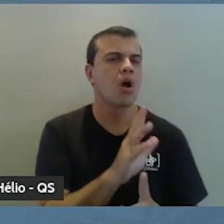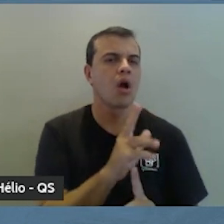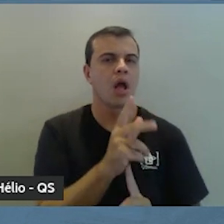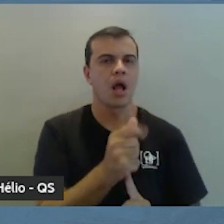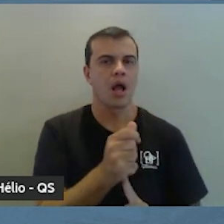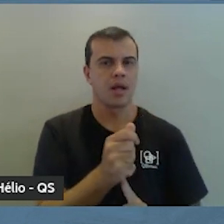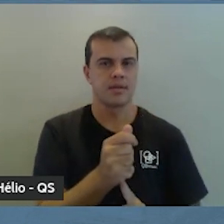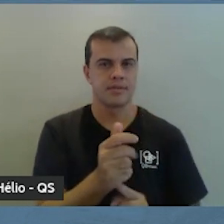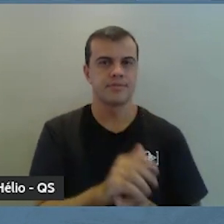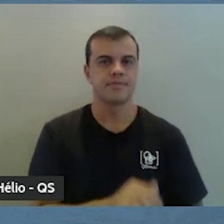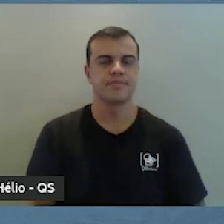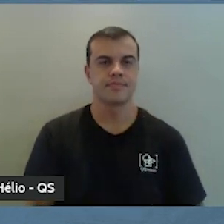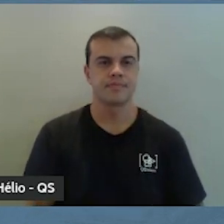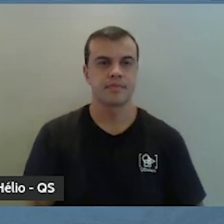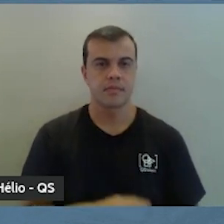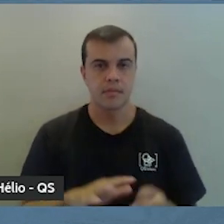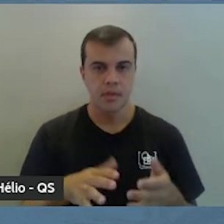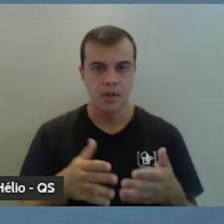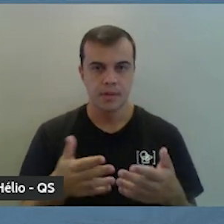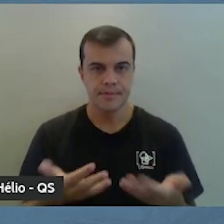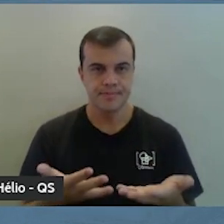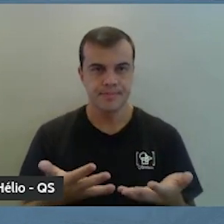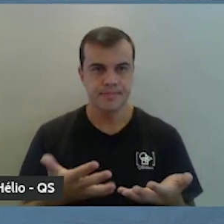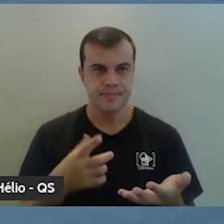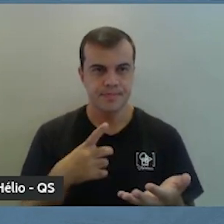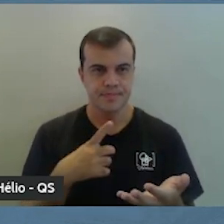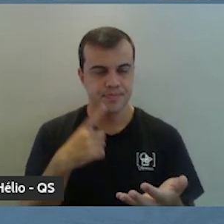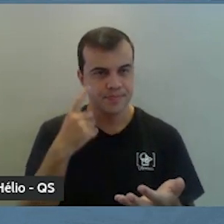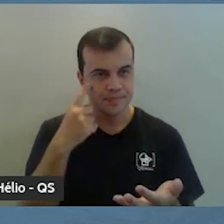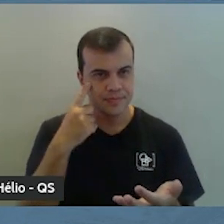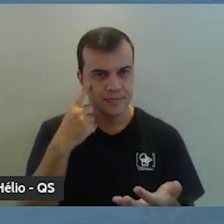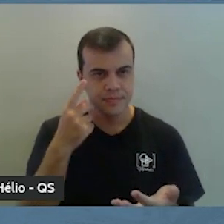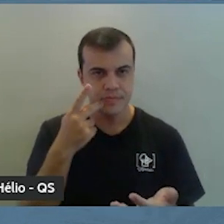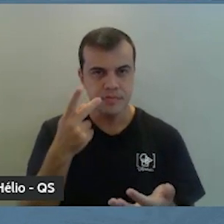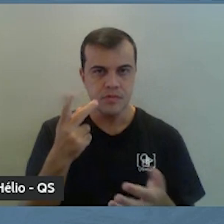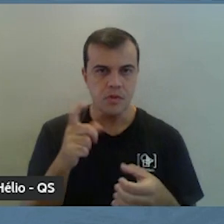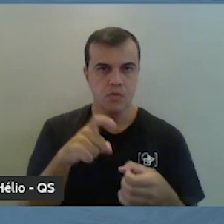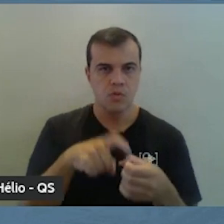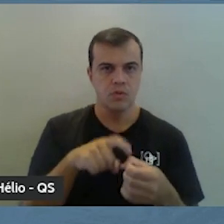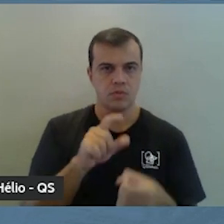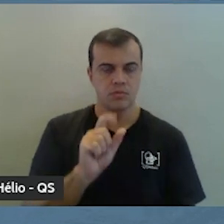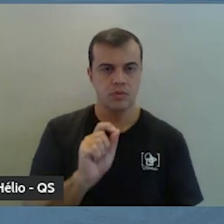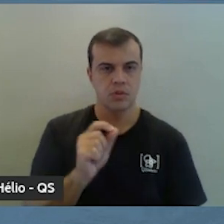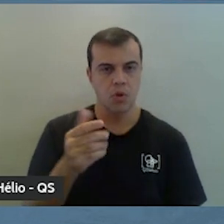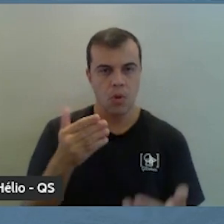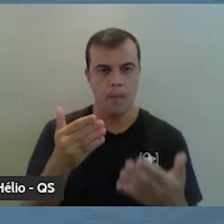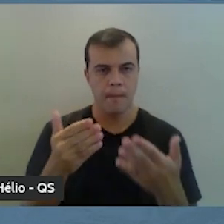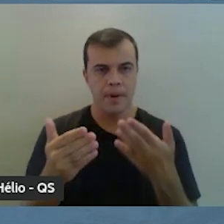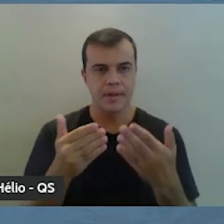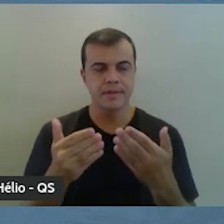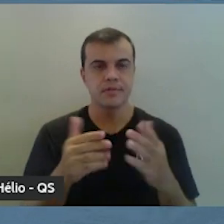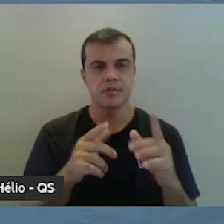pensar e construir arte. Então, se a gente for pegar, vou voltar só um minutinho só para fazer uma comparação.